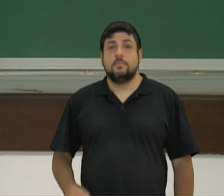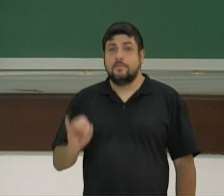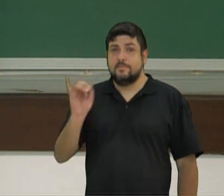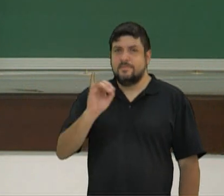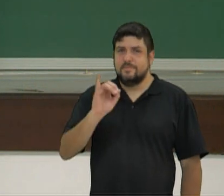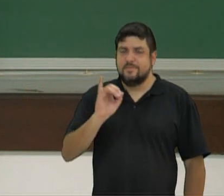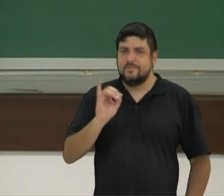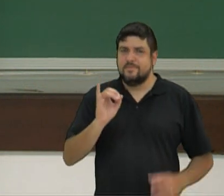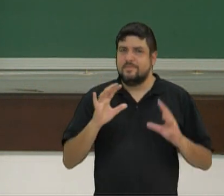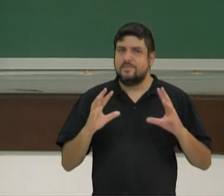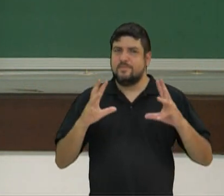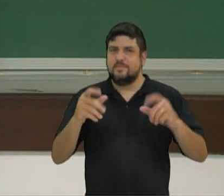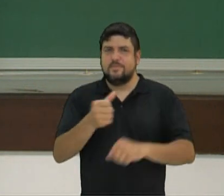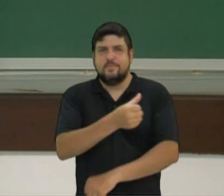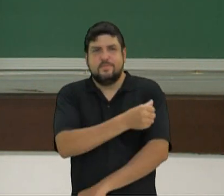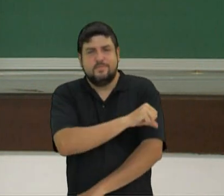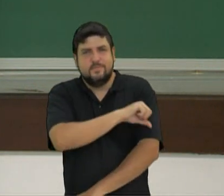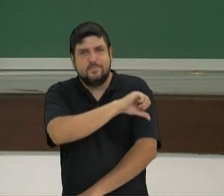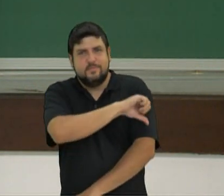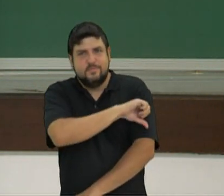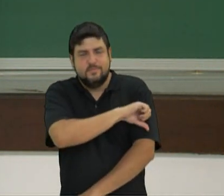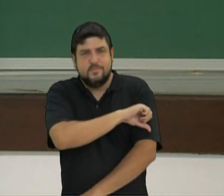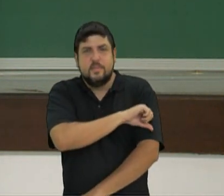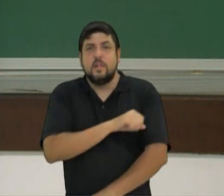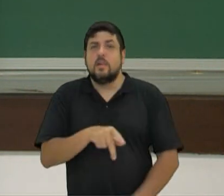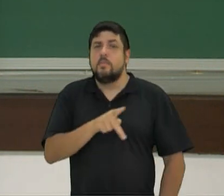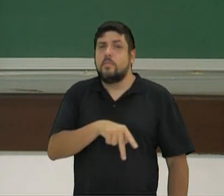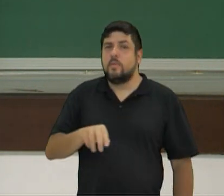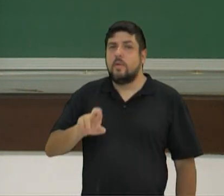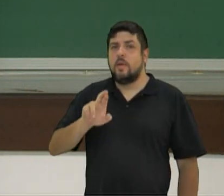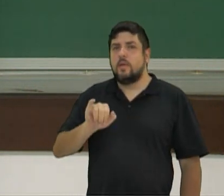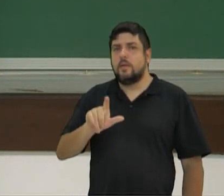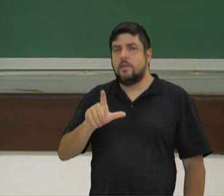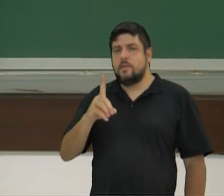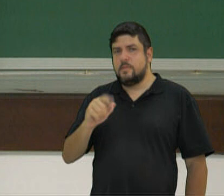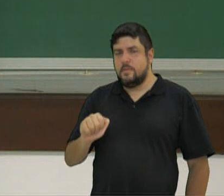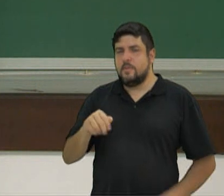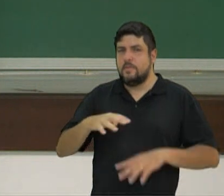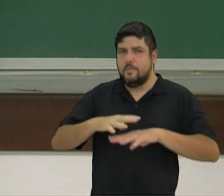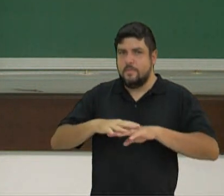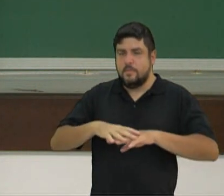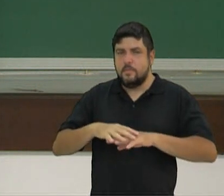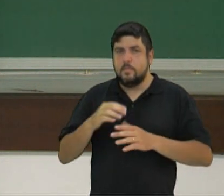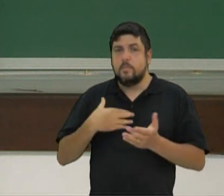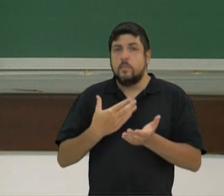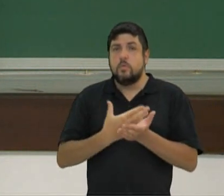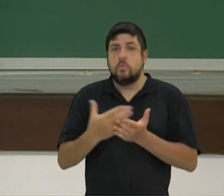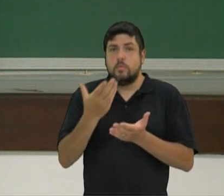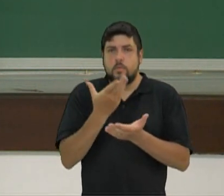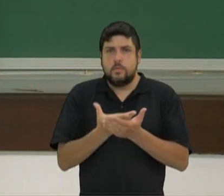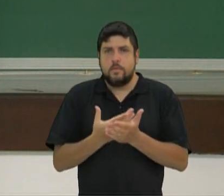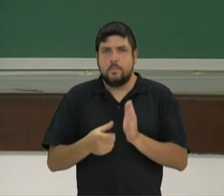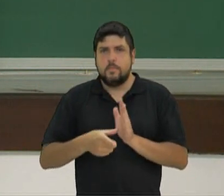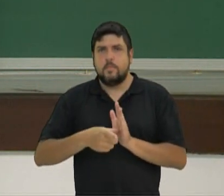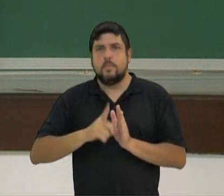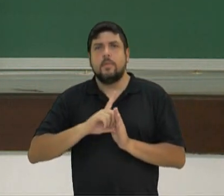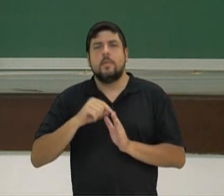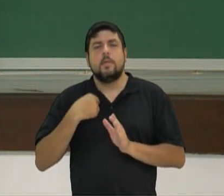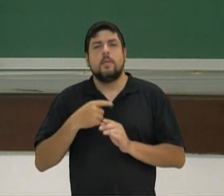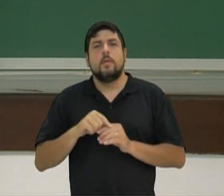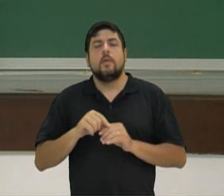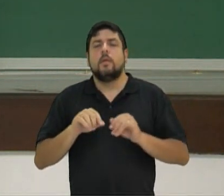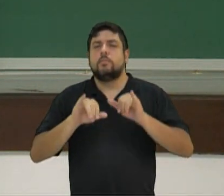Olá, pessoal do nono ano, eu sou a professora Railda de Matemática. Antes de nós darmos início à nossa aula de hoje,